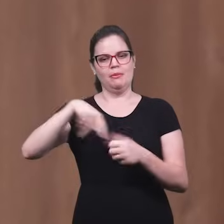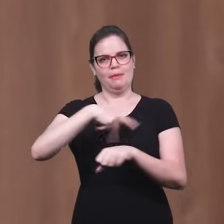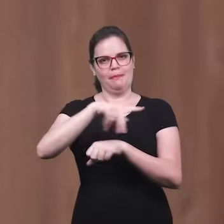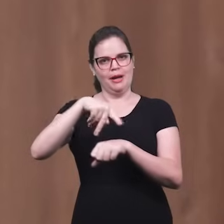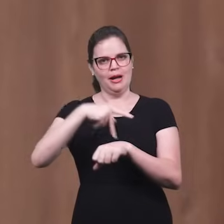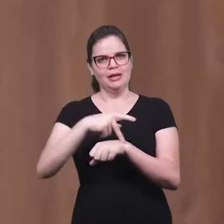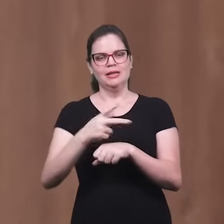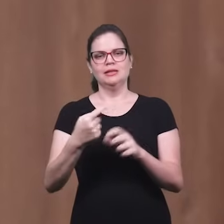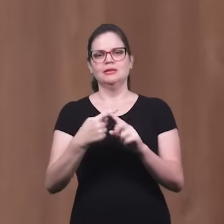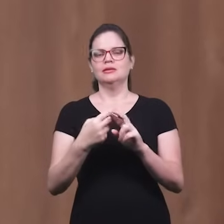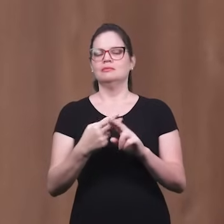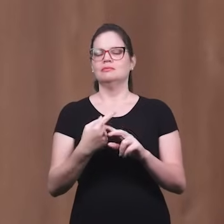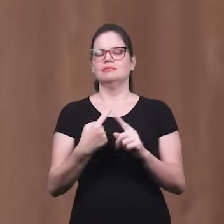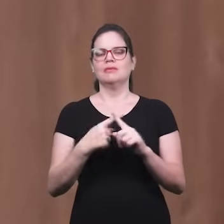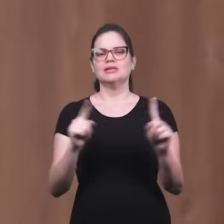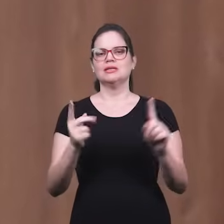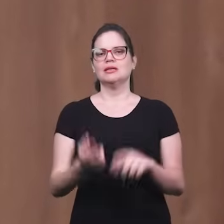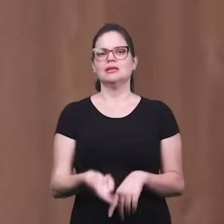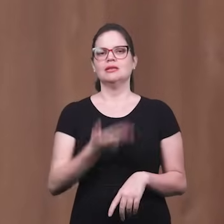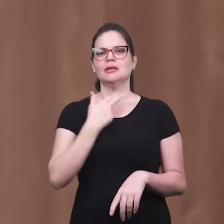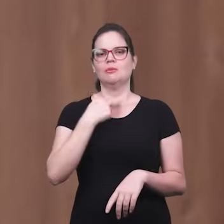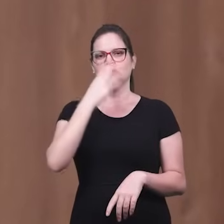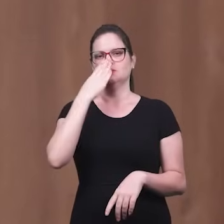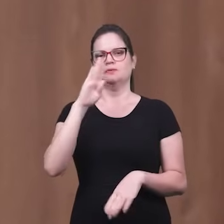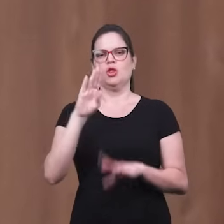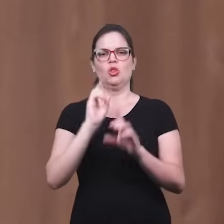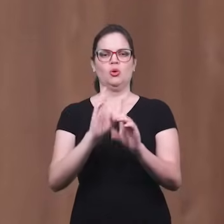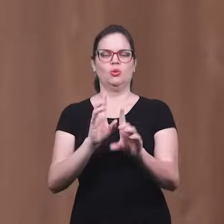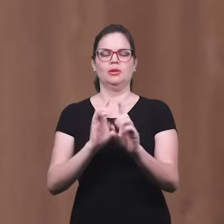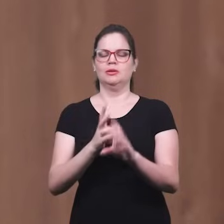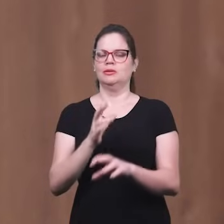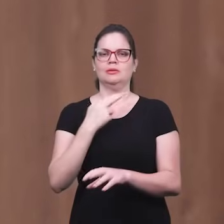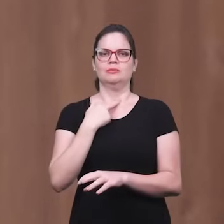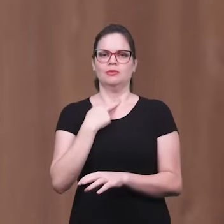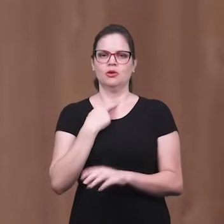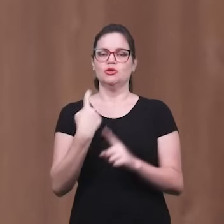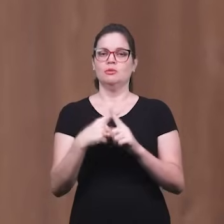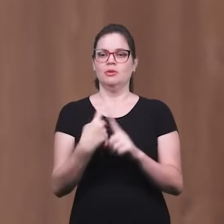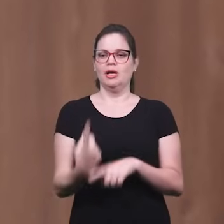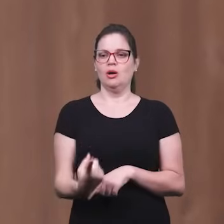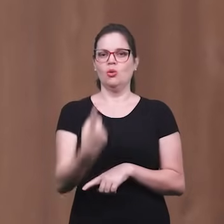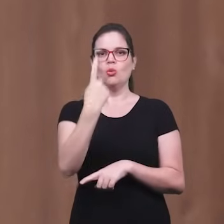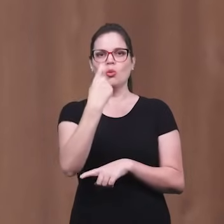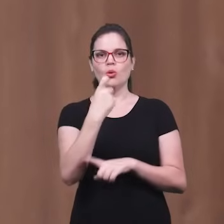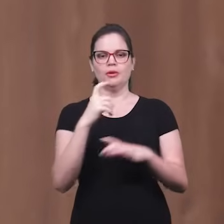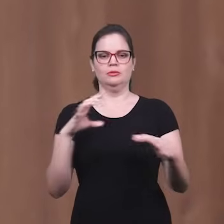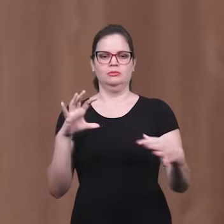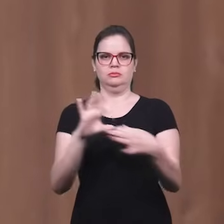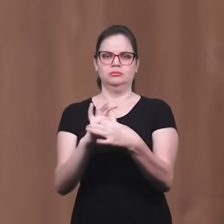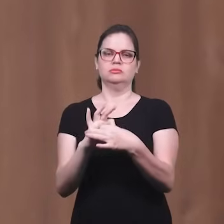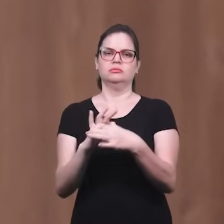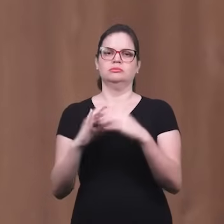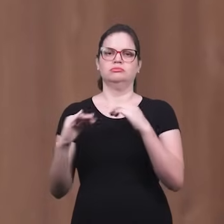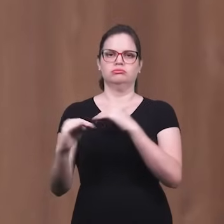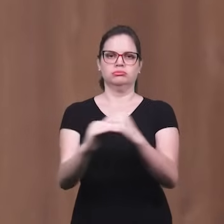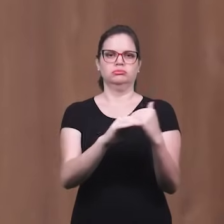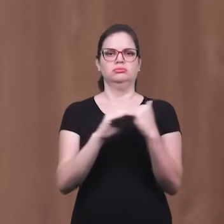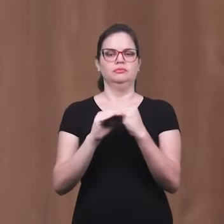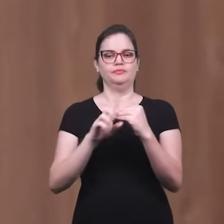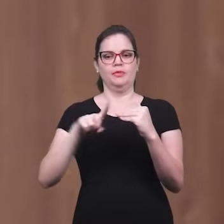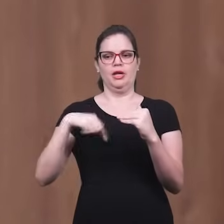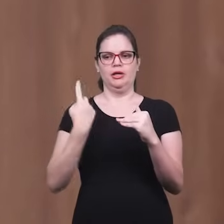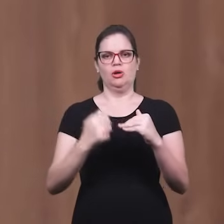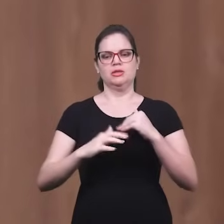nos apartar em momento nenhum da doutrina. Isso é o que nos une e é o que nos tem